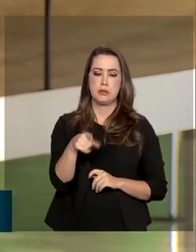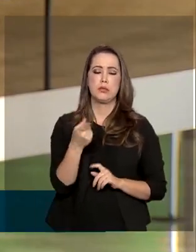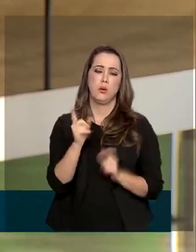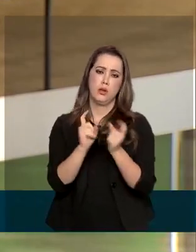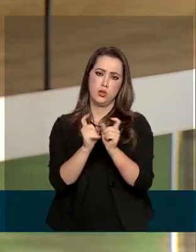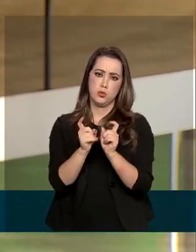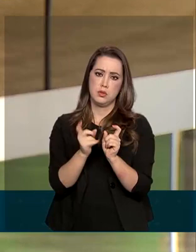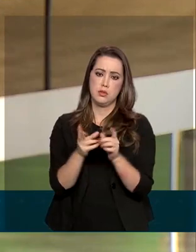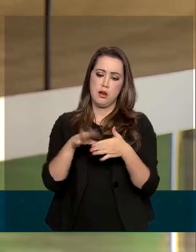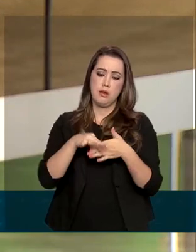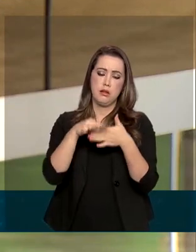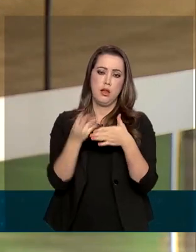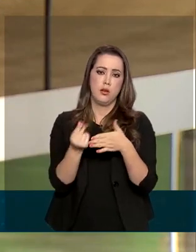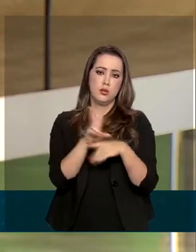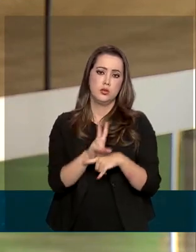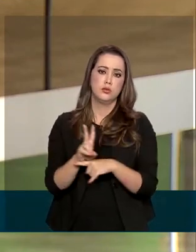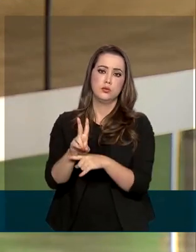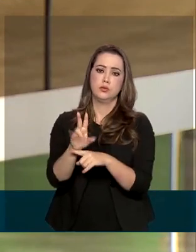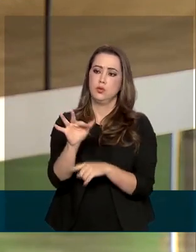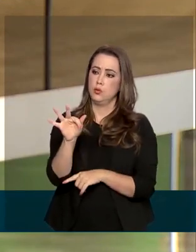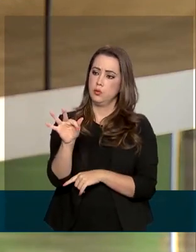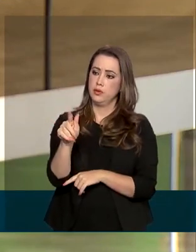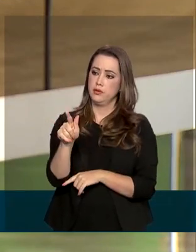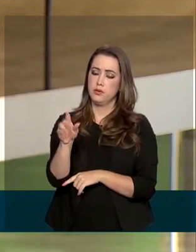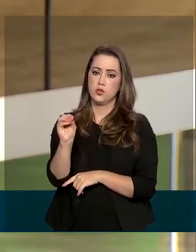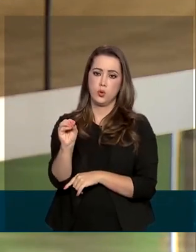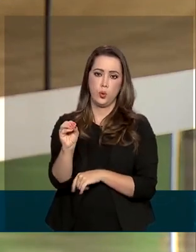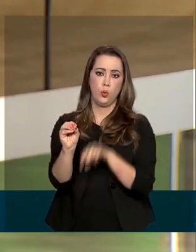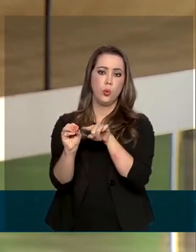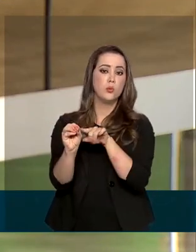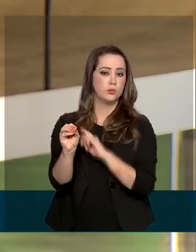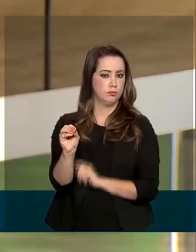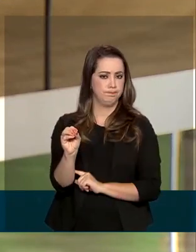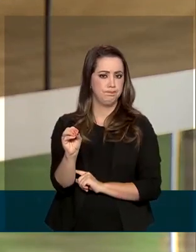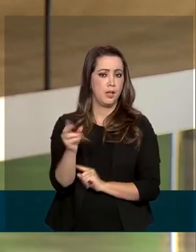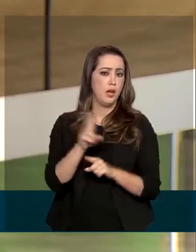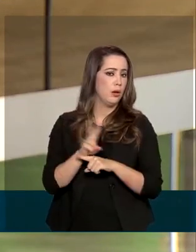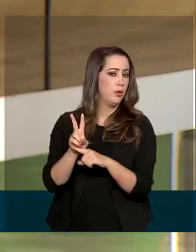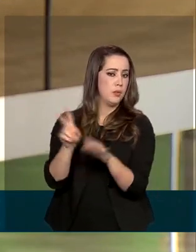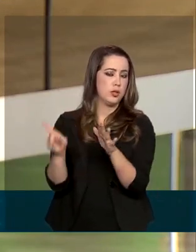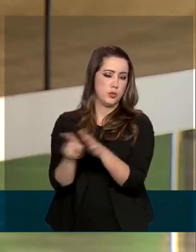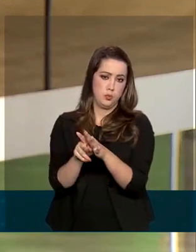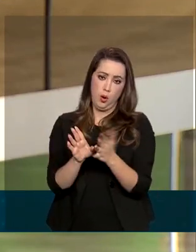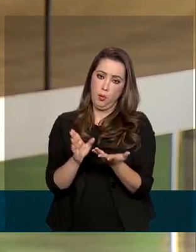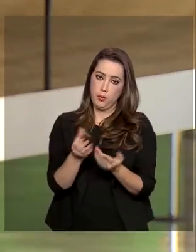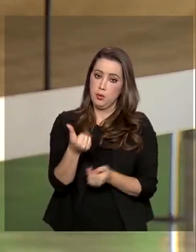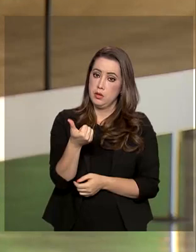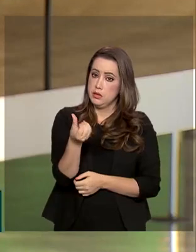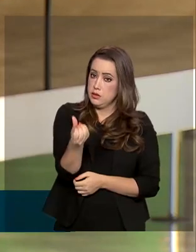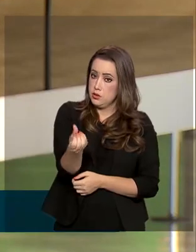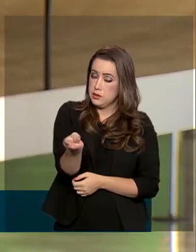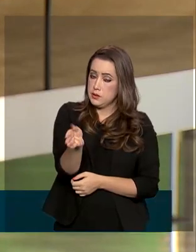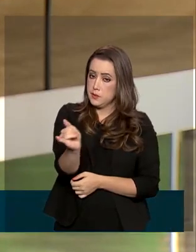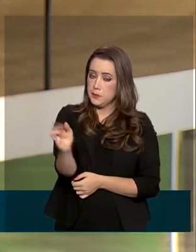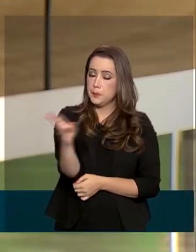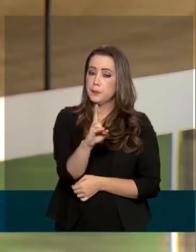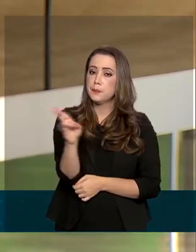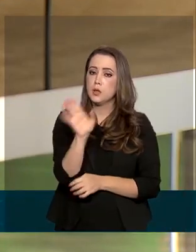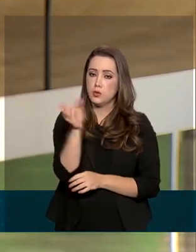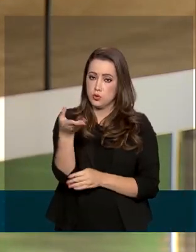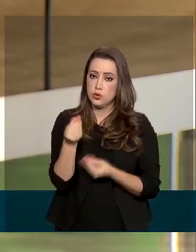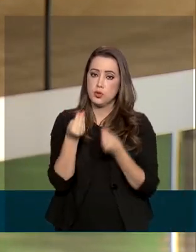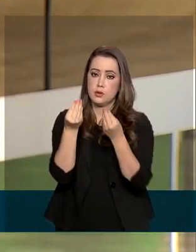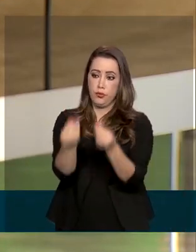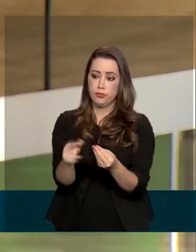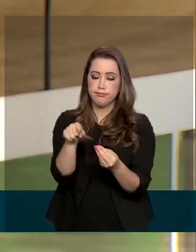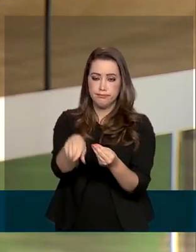Garantidor de Operações, o FGO. Os quase 16 bilhões de reais disponibilizados pelo governo já estão